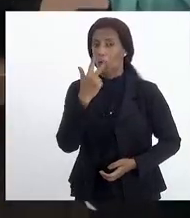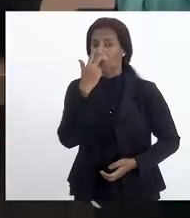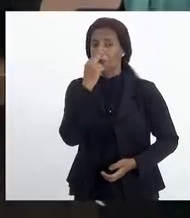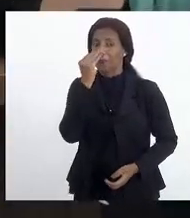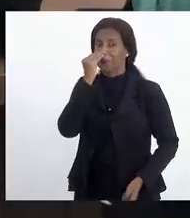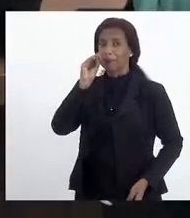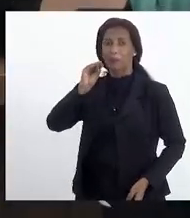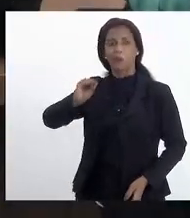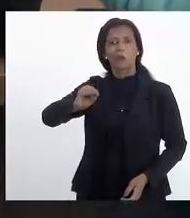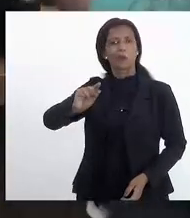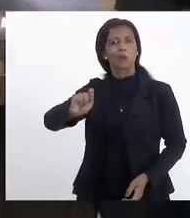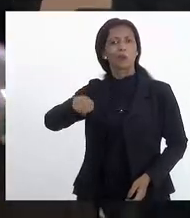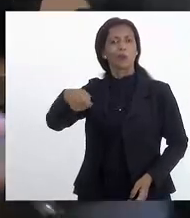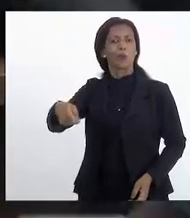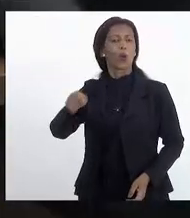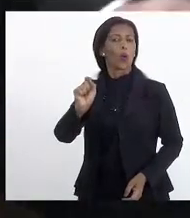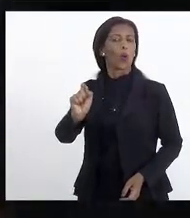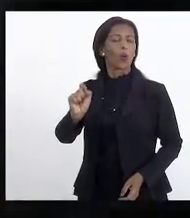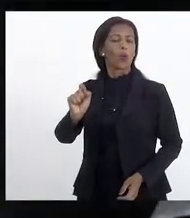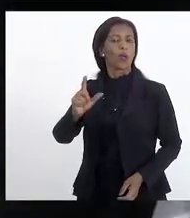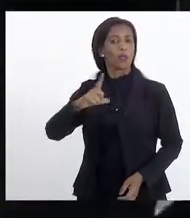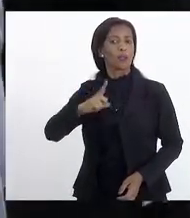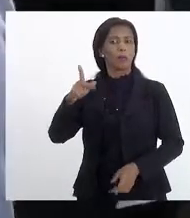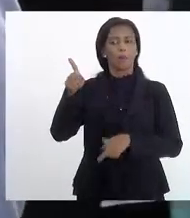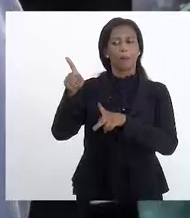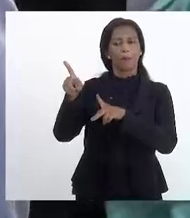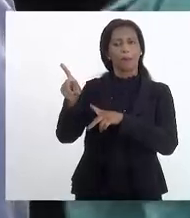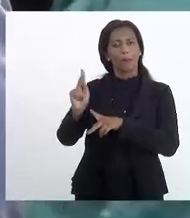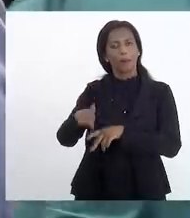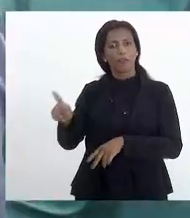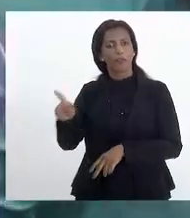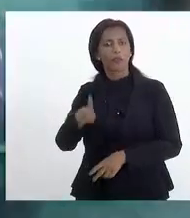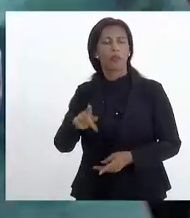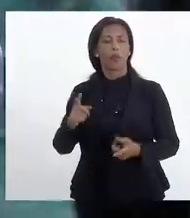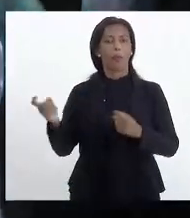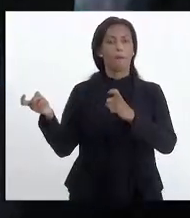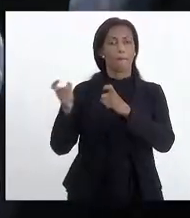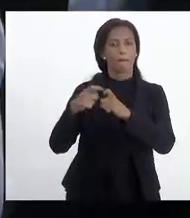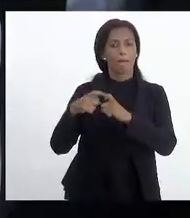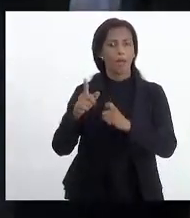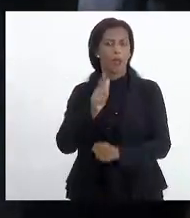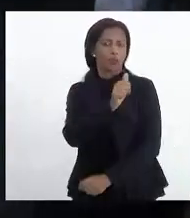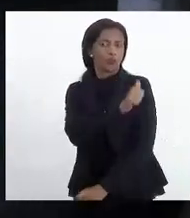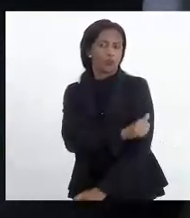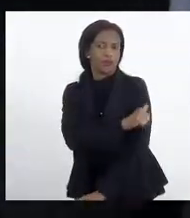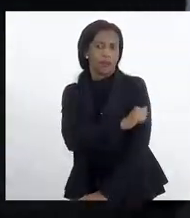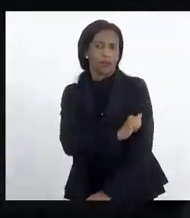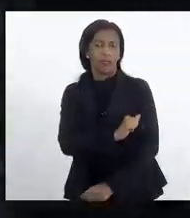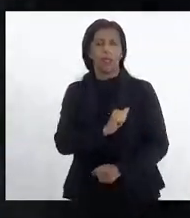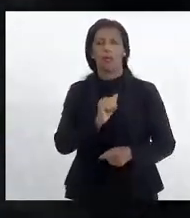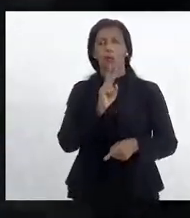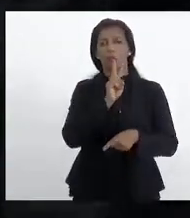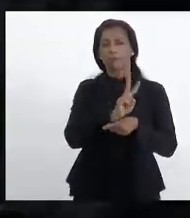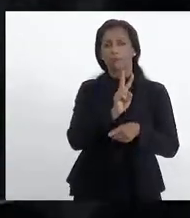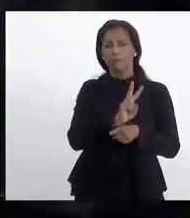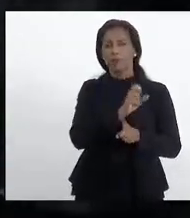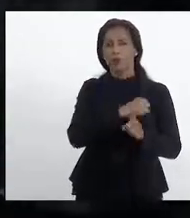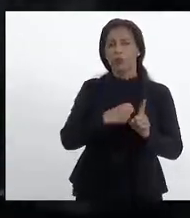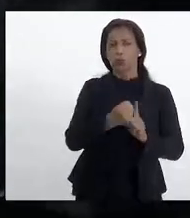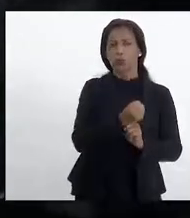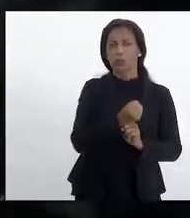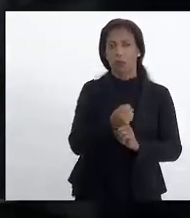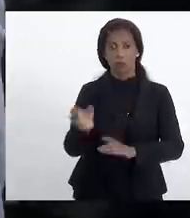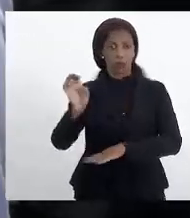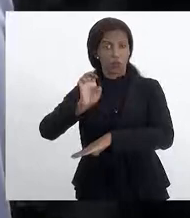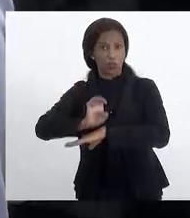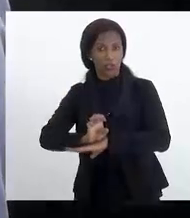que significa termos hoje professores, médicos, enfermeiros, assistentes sociais no